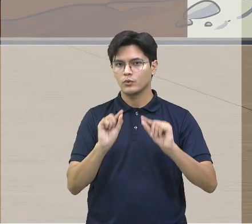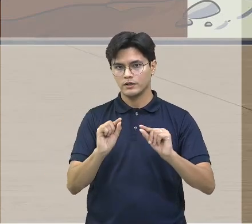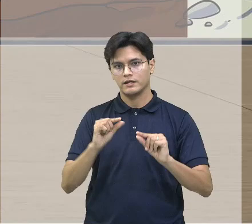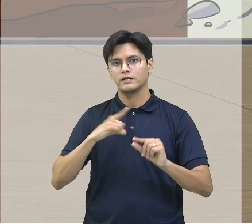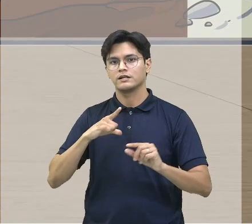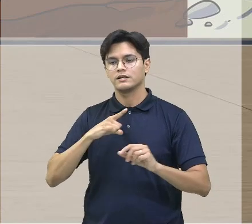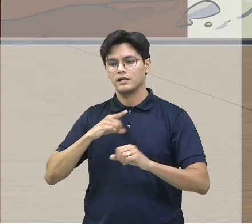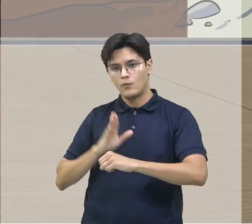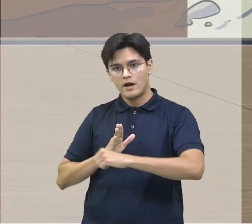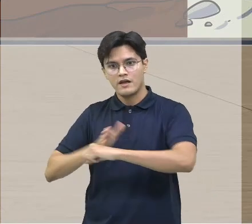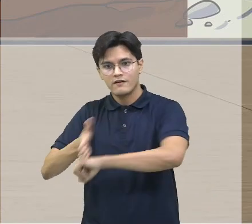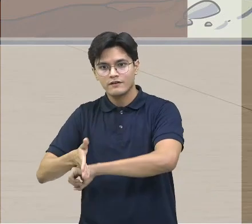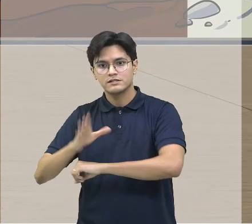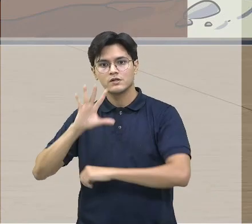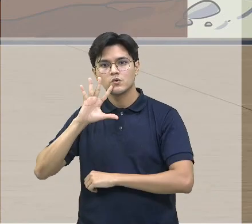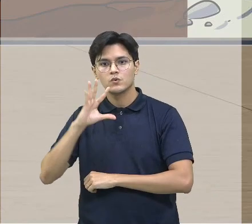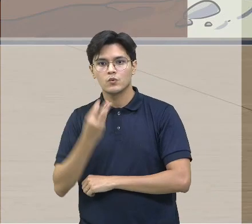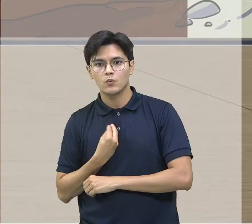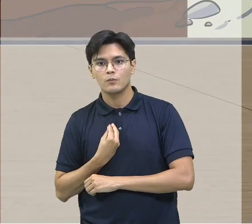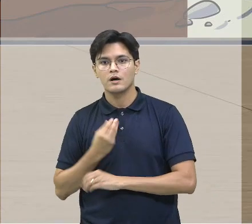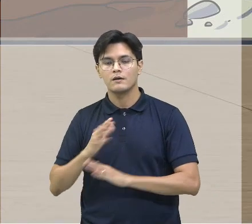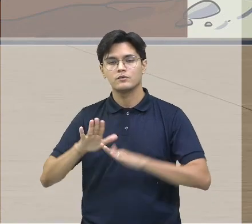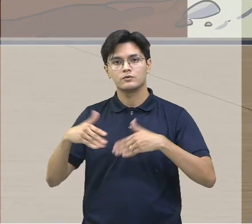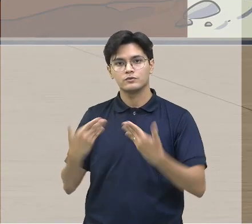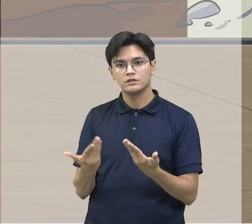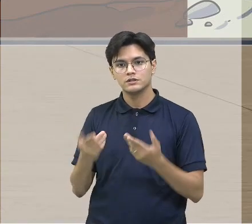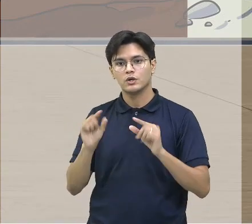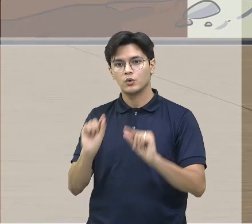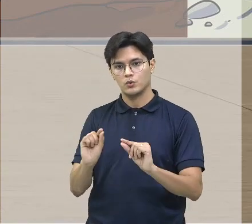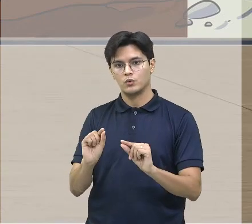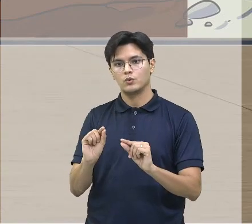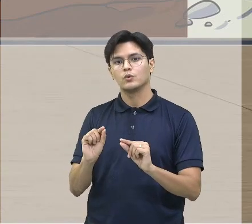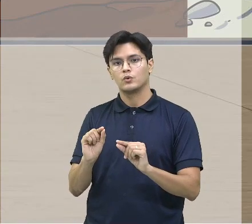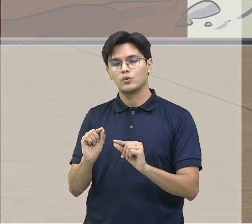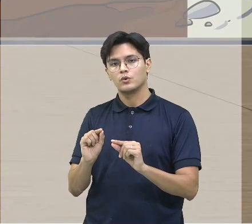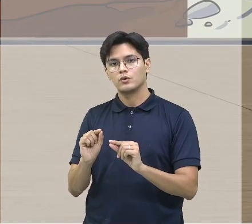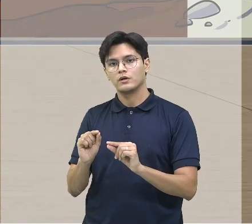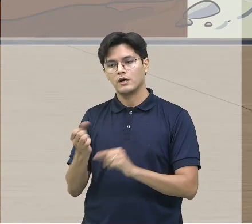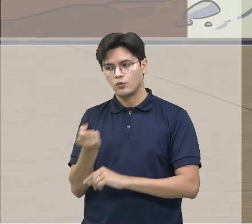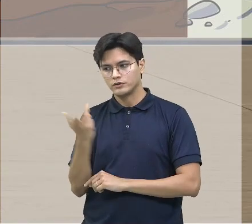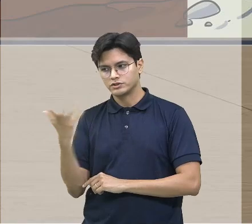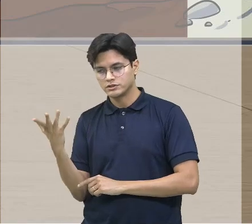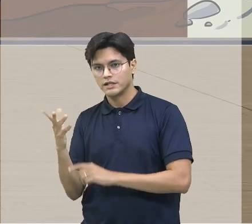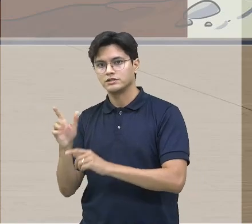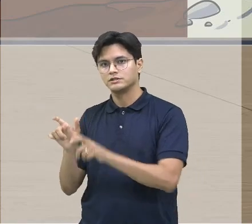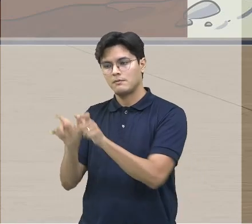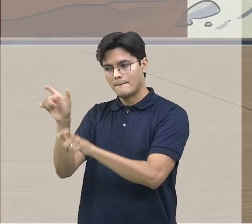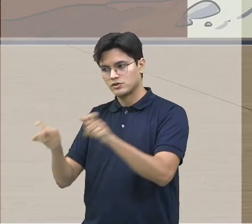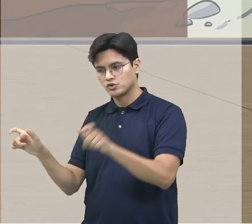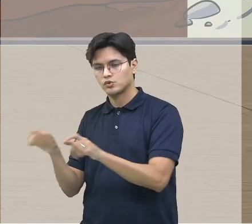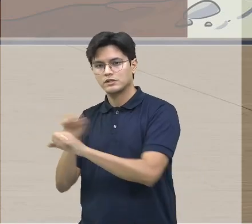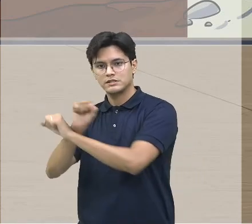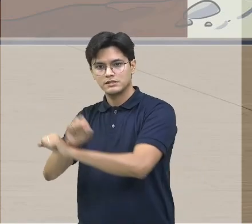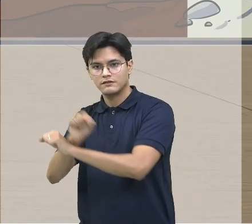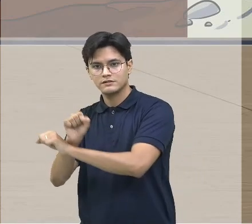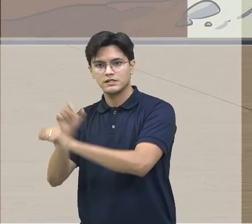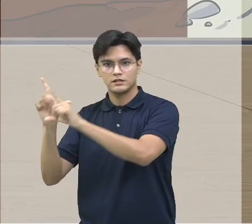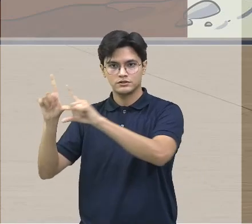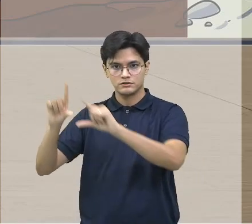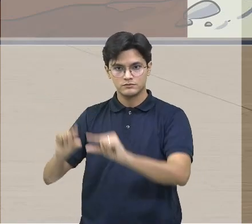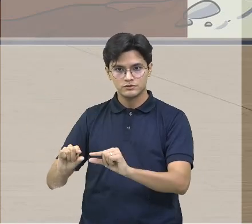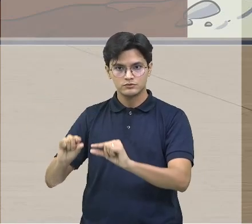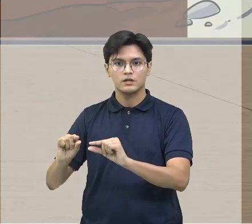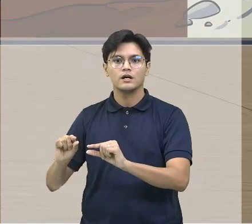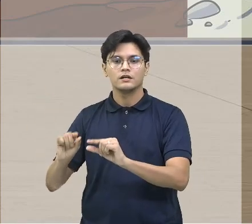do número de pessoas escravizadas para realizar os trabalhos e as pessoas tendo que trabalhar no campo, exercendo outras